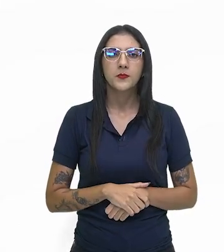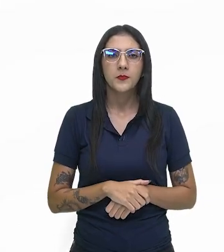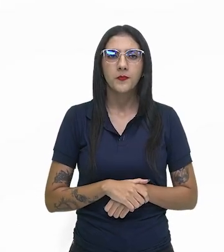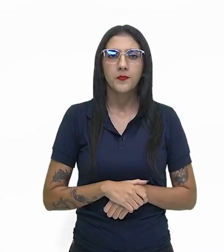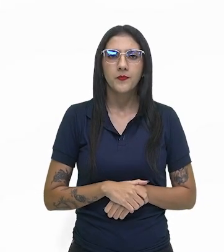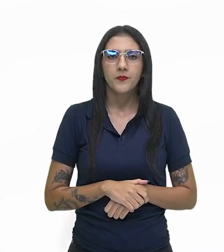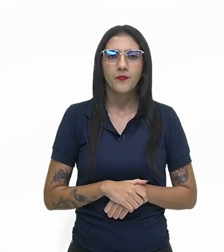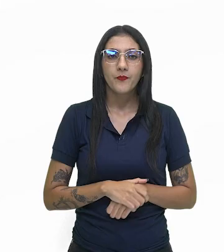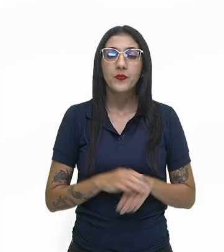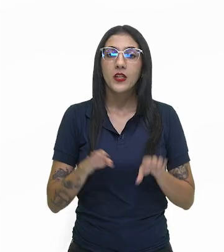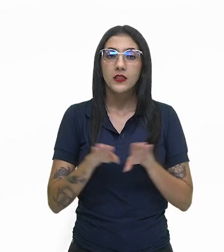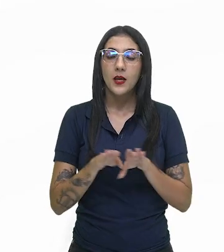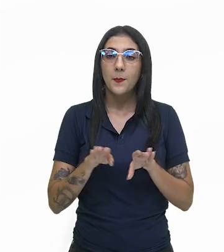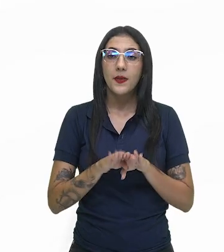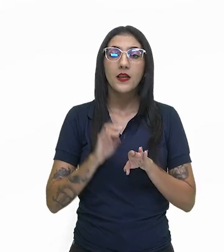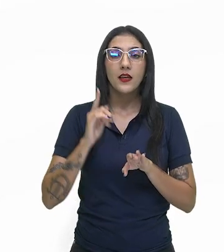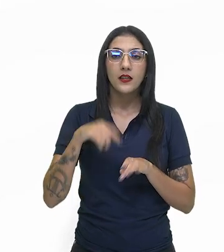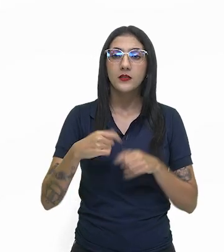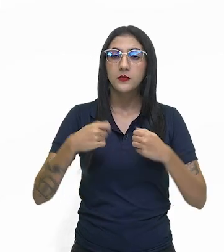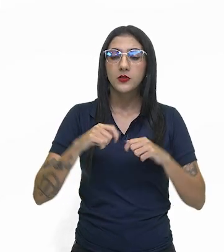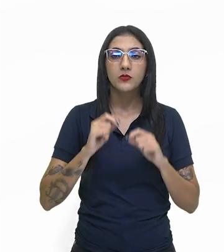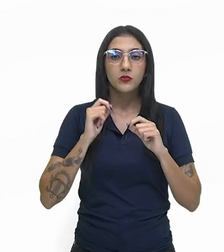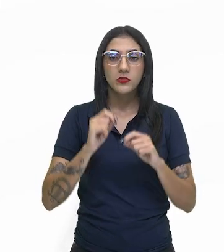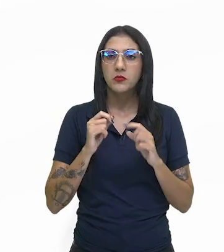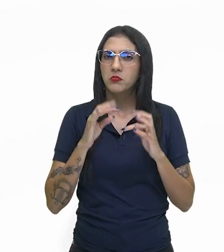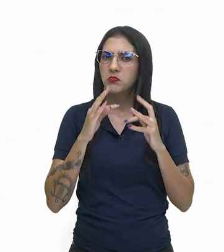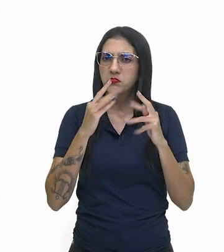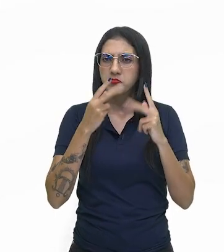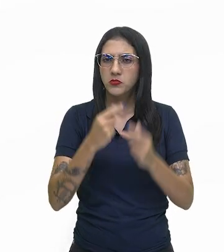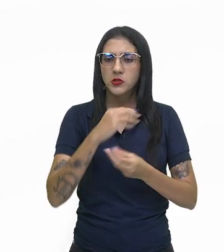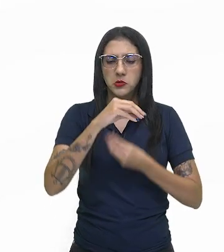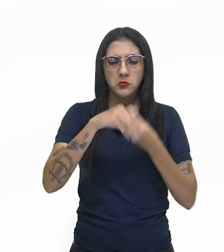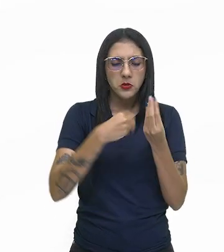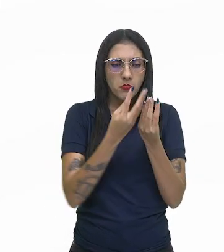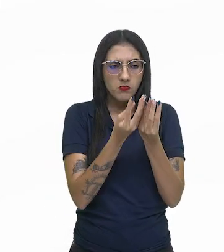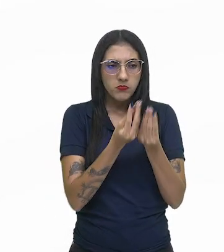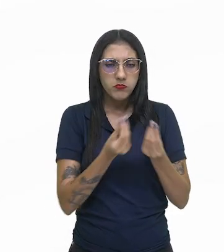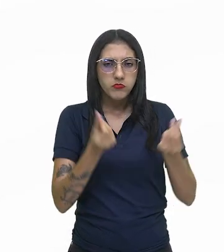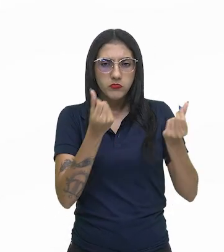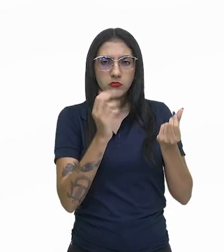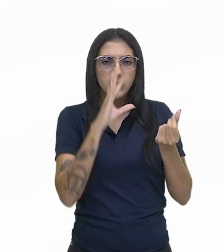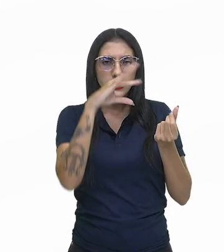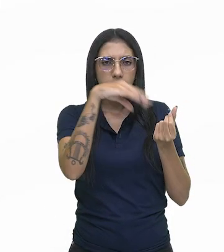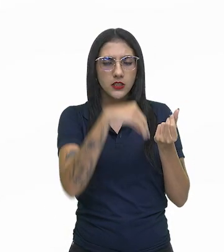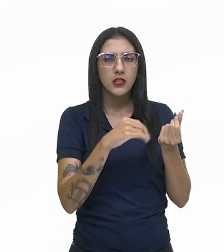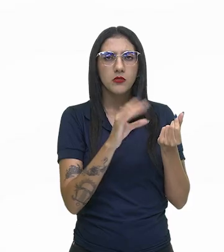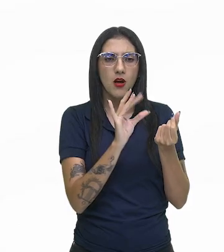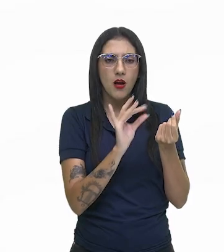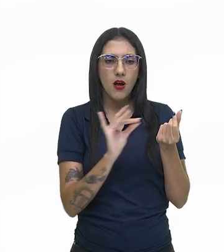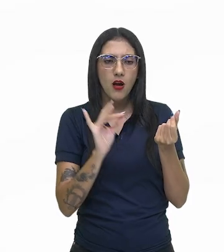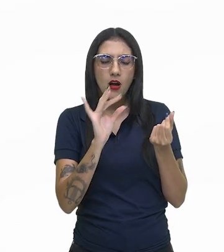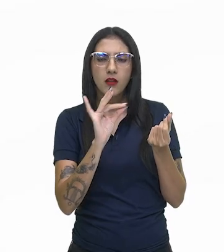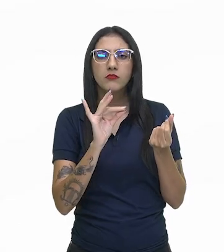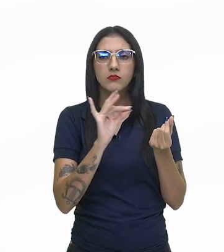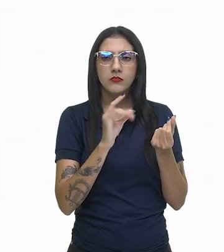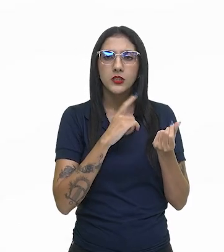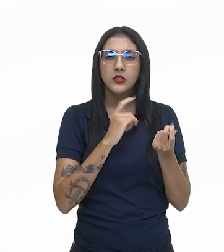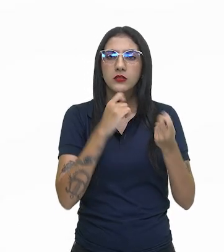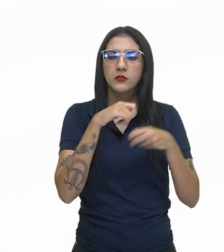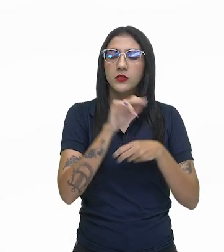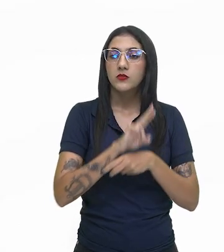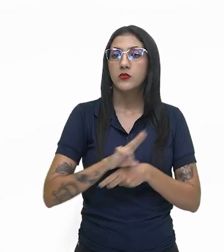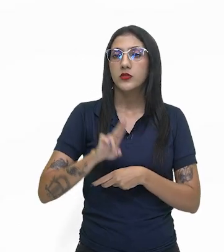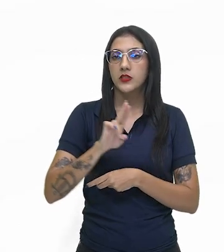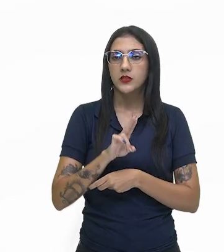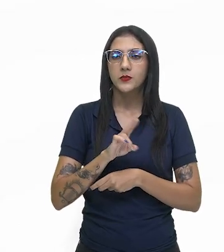deve estar totalmente dissolvido no líquido, tá? Para poder ocorrer aí, usar esse método